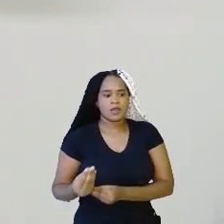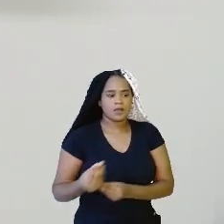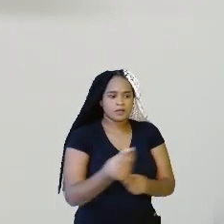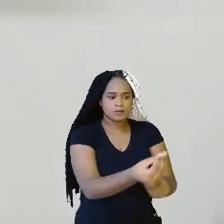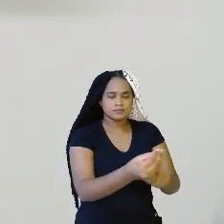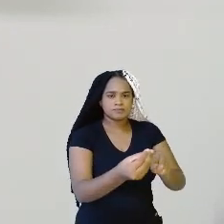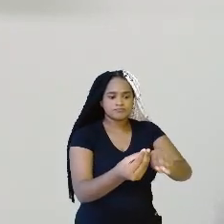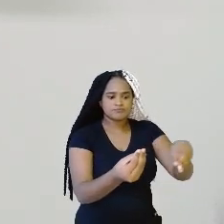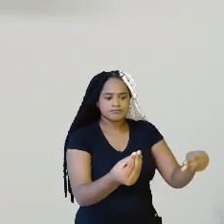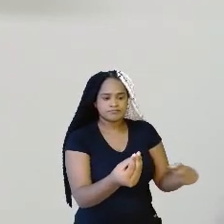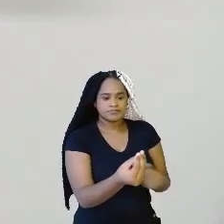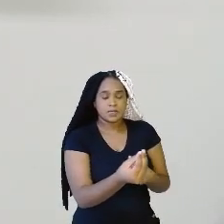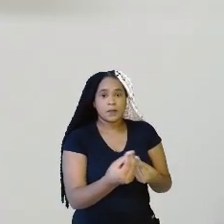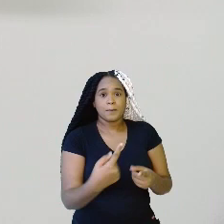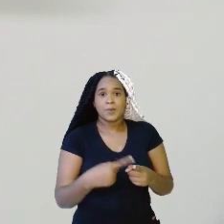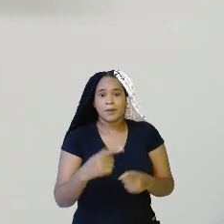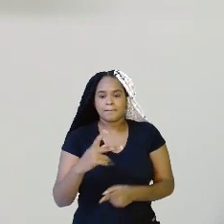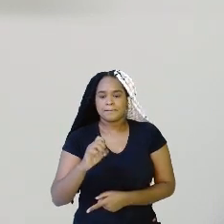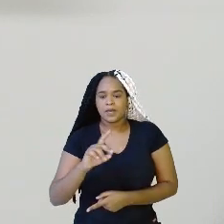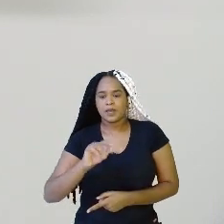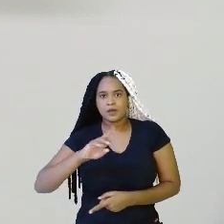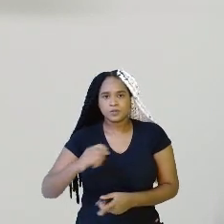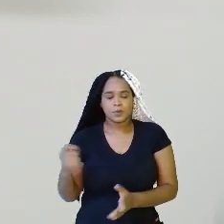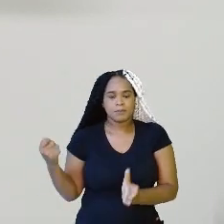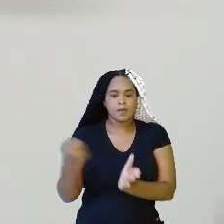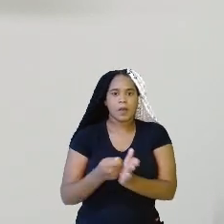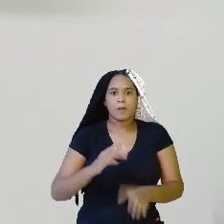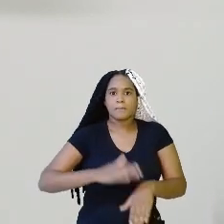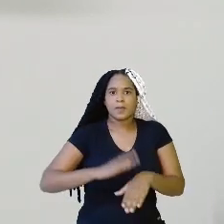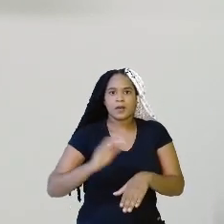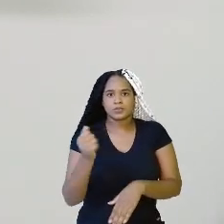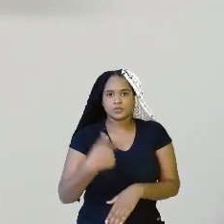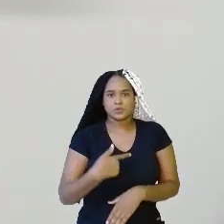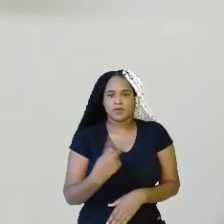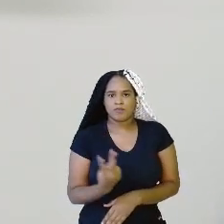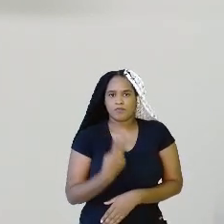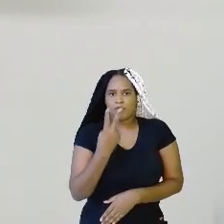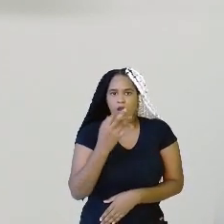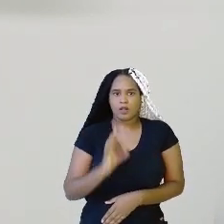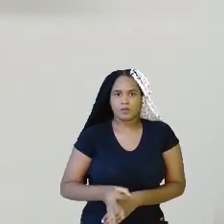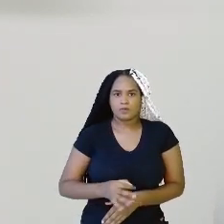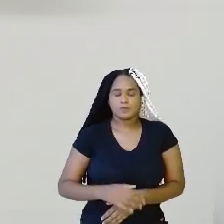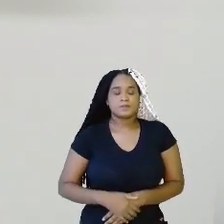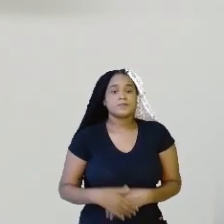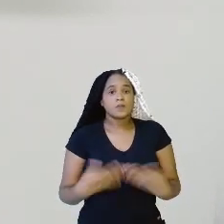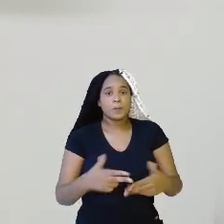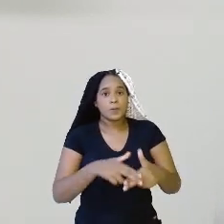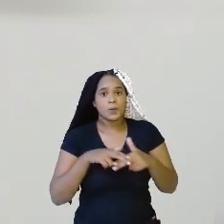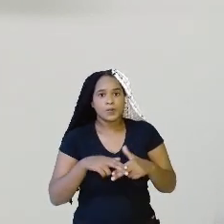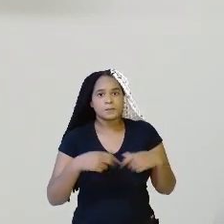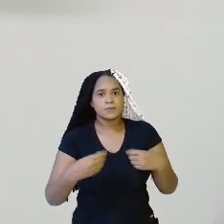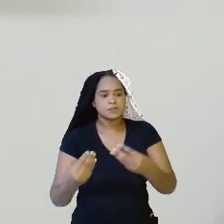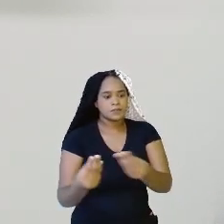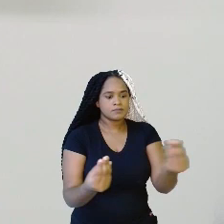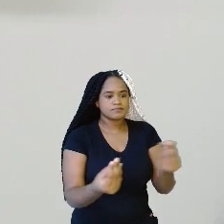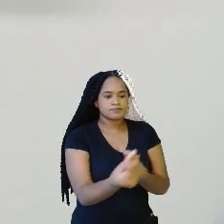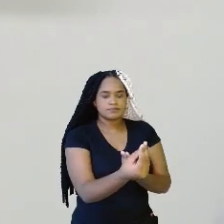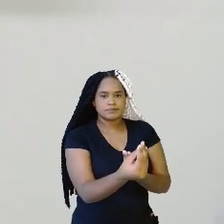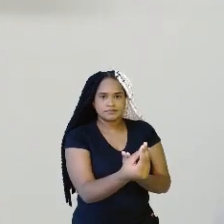deu mais do que era para ele pagar. Por isso ele vai receber o troco, ele vai receber a